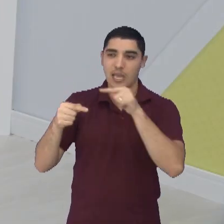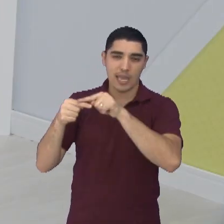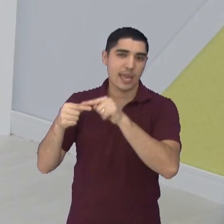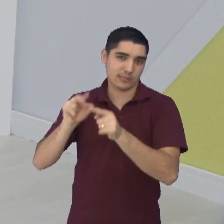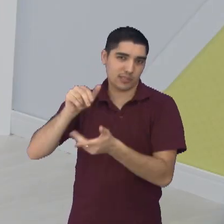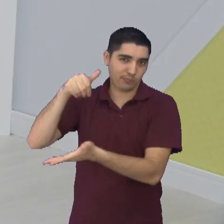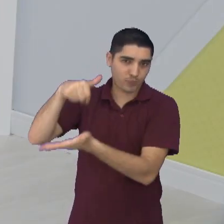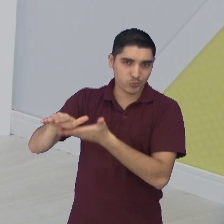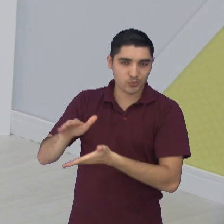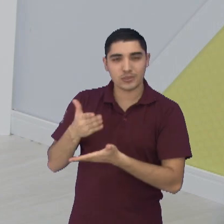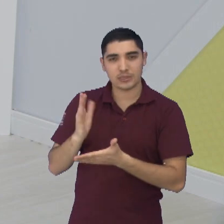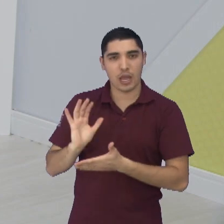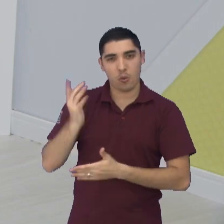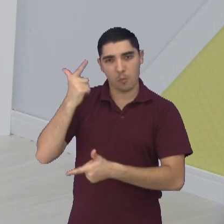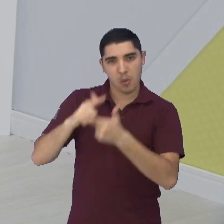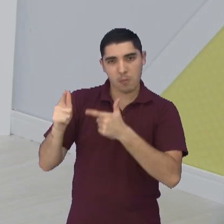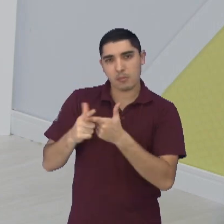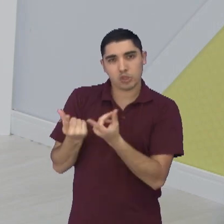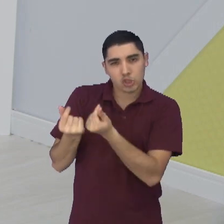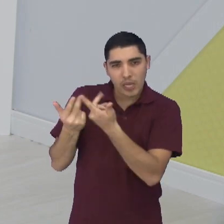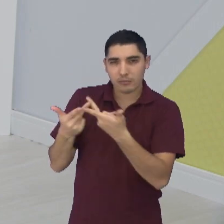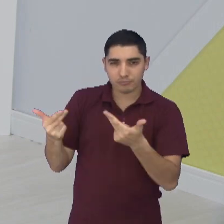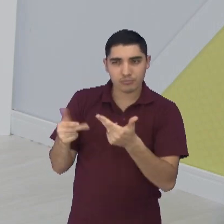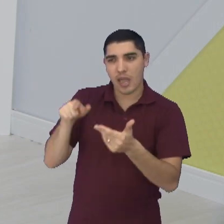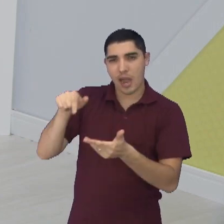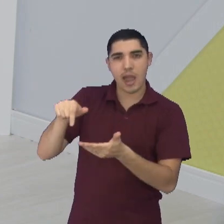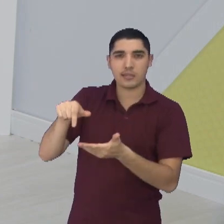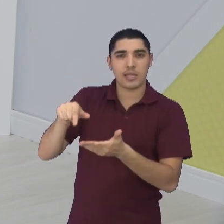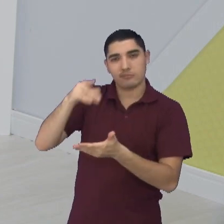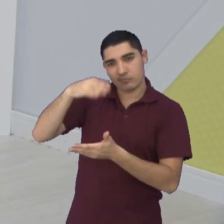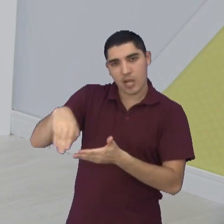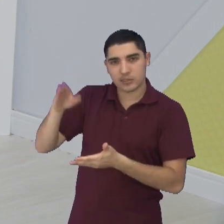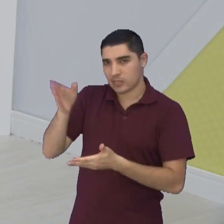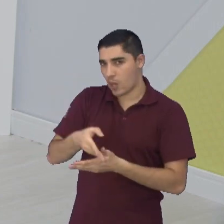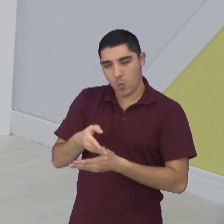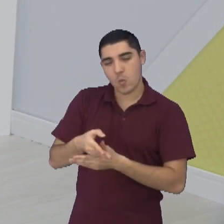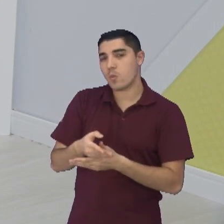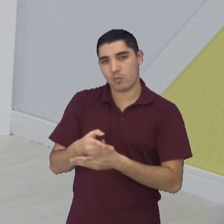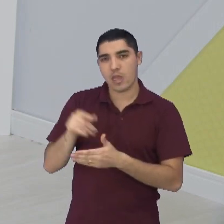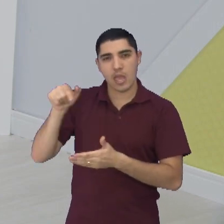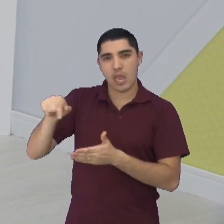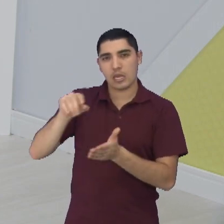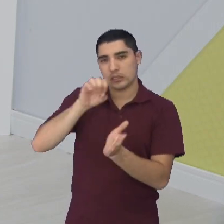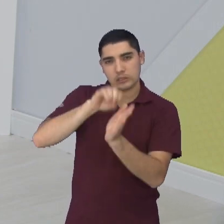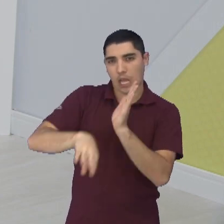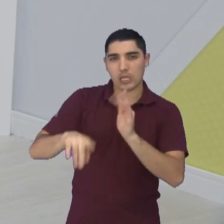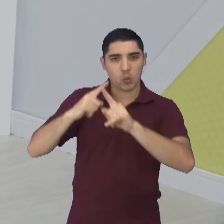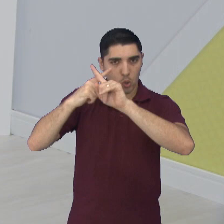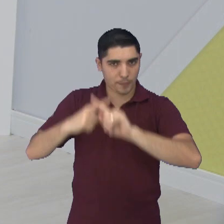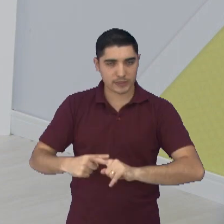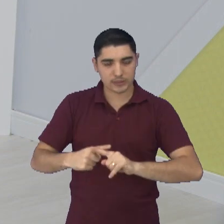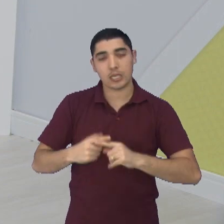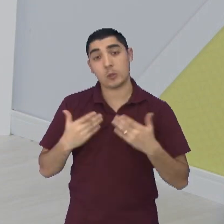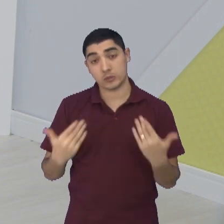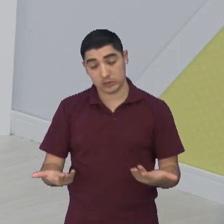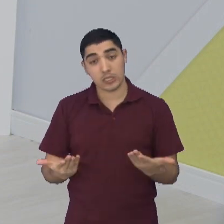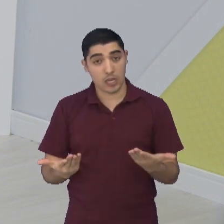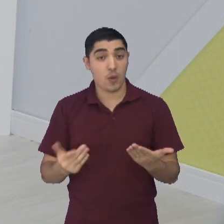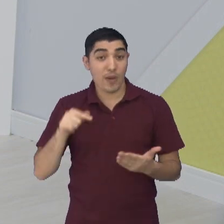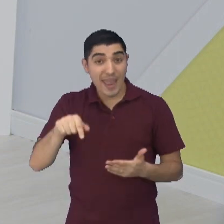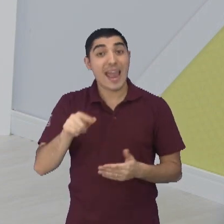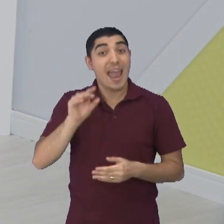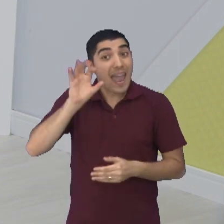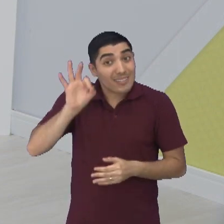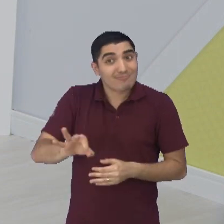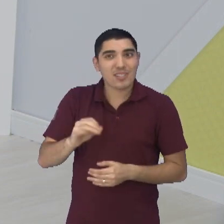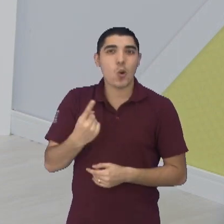vai acontecer, por problemas financeiros, o time acabou desistindo aí da competição, foi retirado da competição, enfim, esse seria o último jogo para o